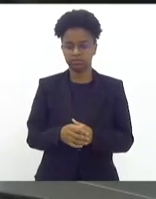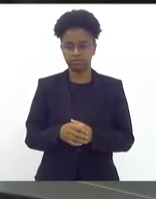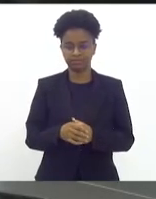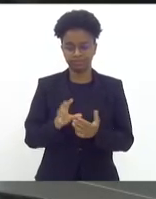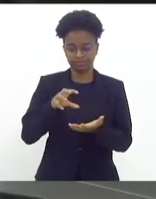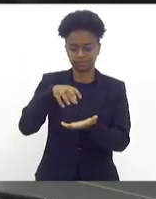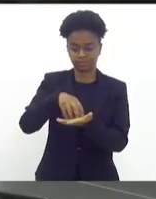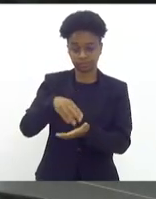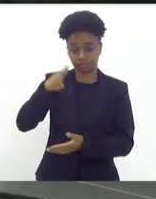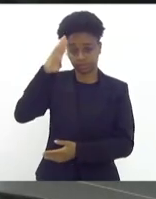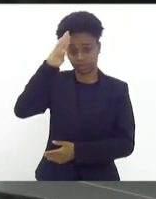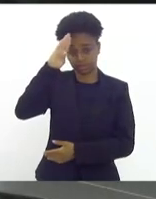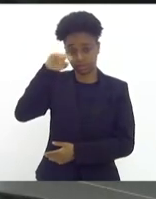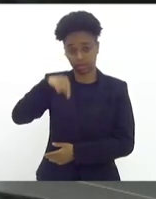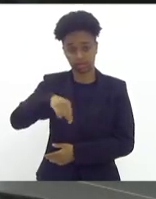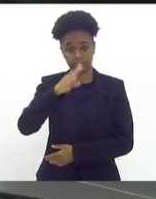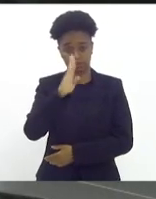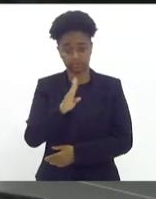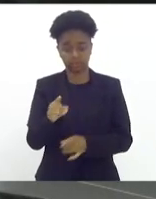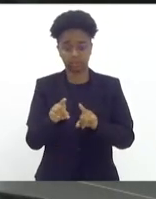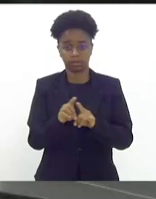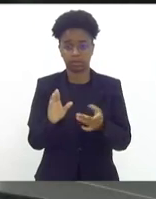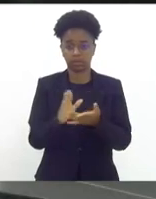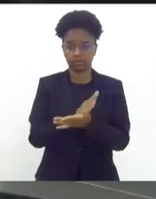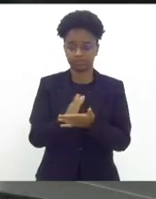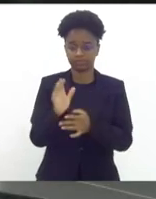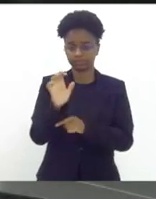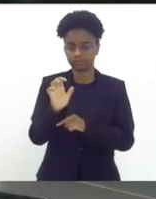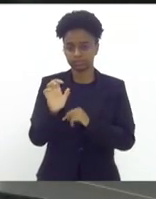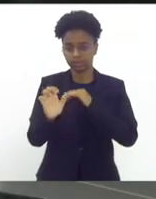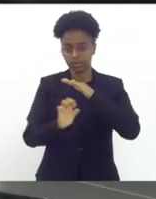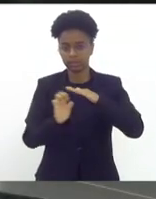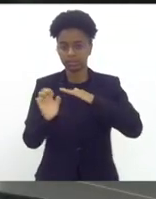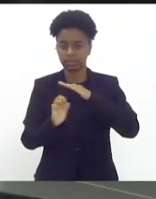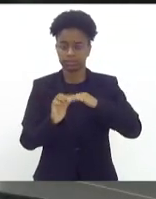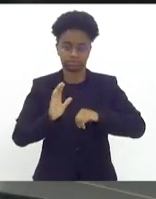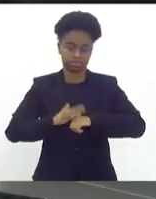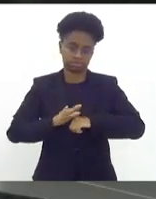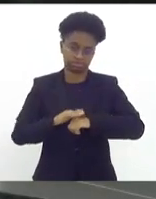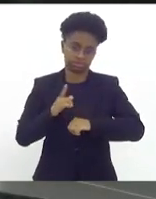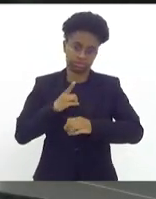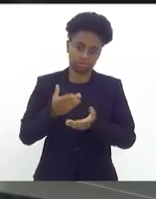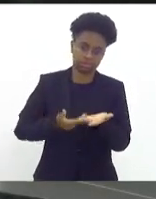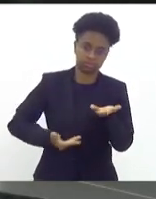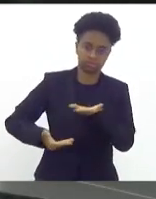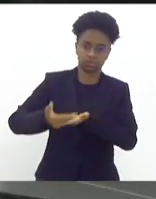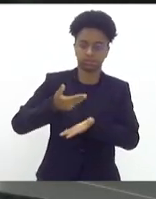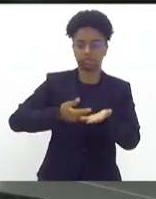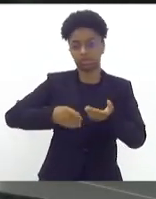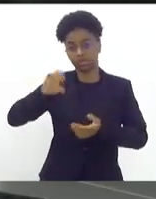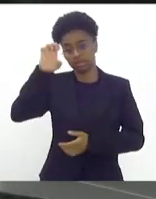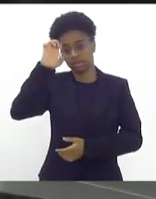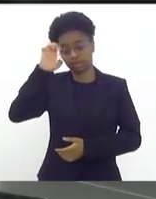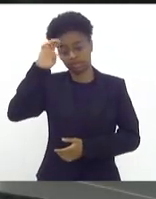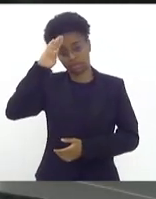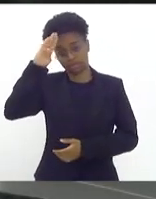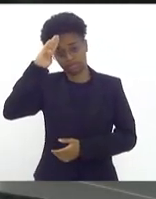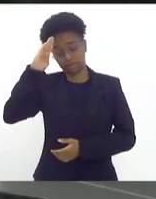unidades do Exército Brasileiro e com algumas empresas que, por conta própria, fizeram a interlocução com o Exército no sentido de